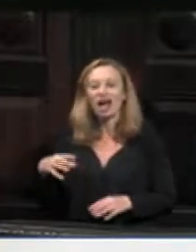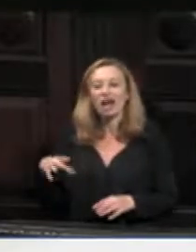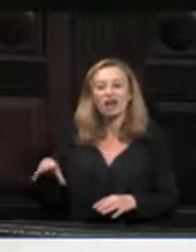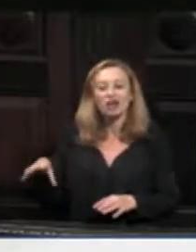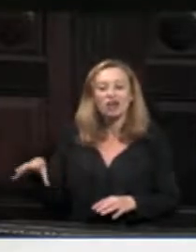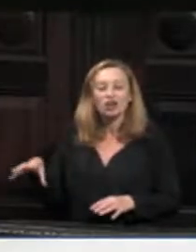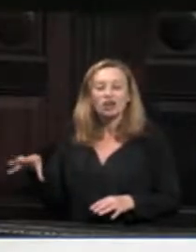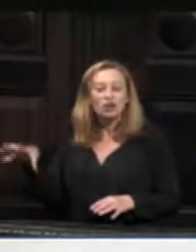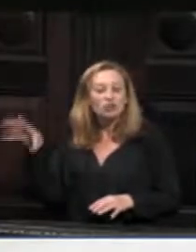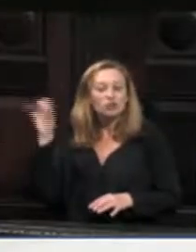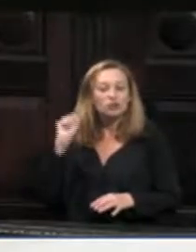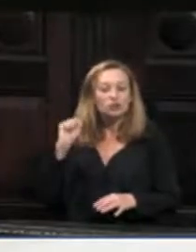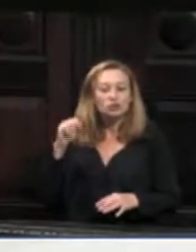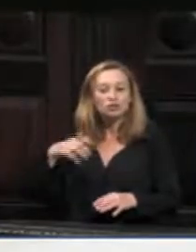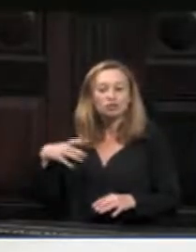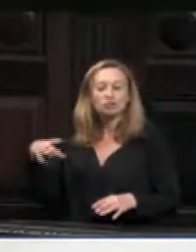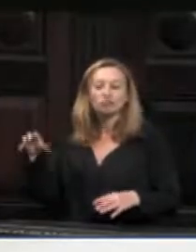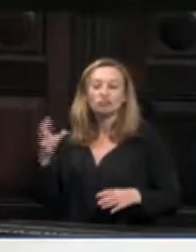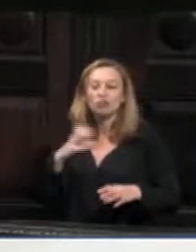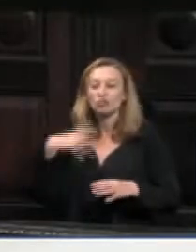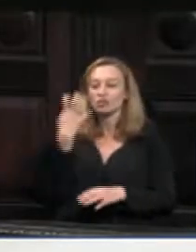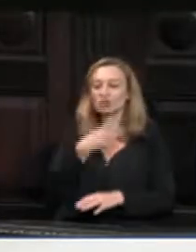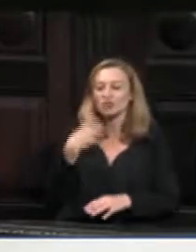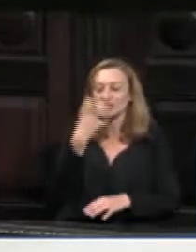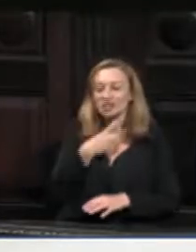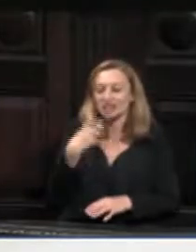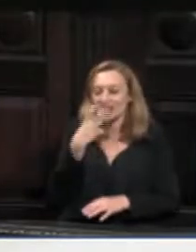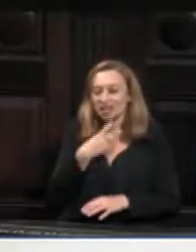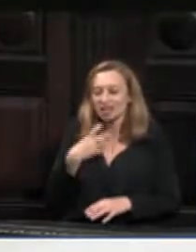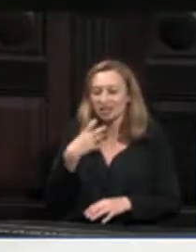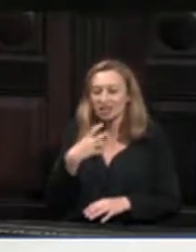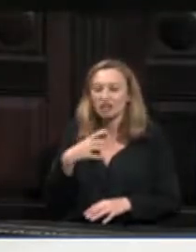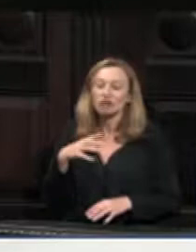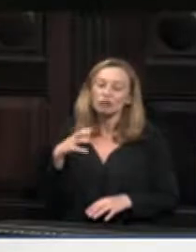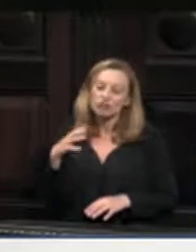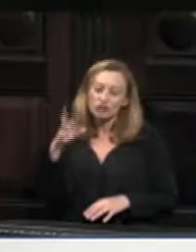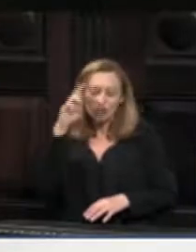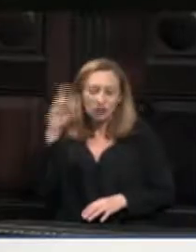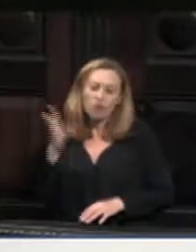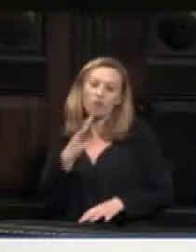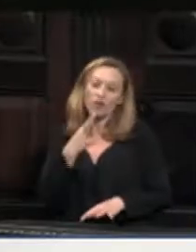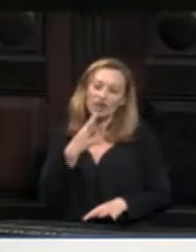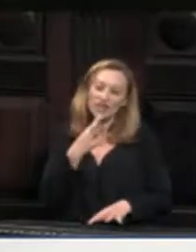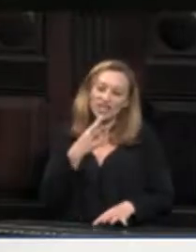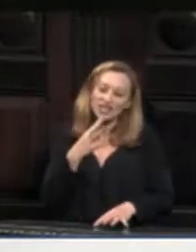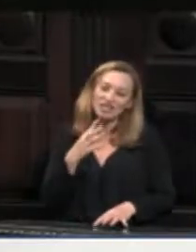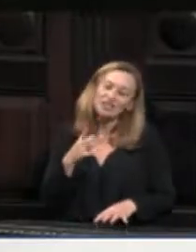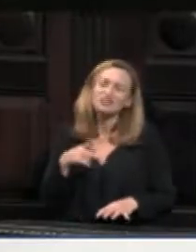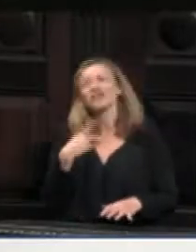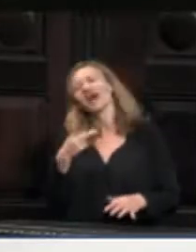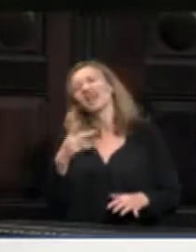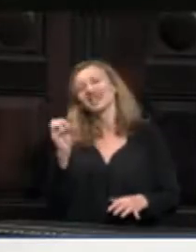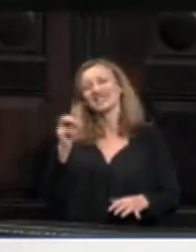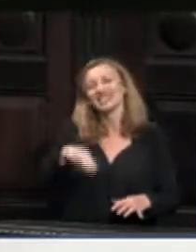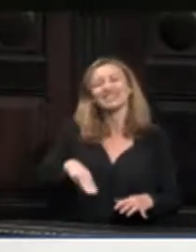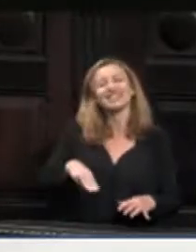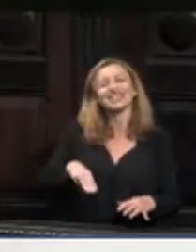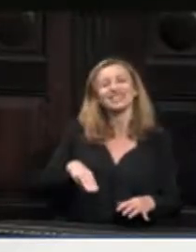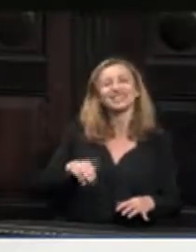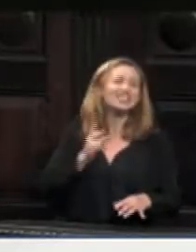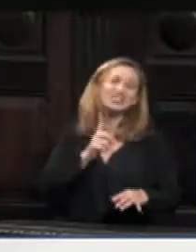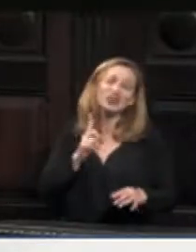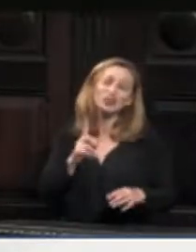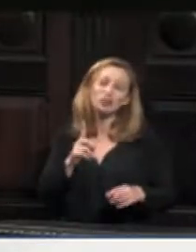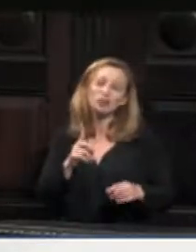pelo Pedrinho Rodrigues, já falecido, que eu sei que o senhor conhece, que dizia assim: diga que sim, não me torture